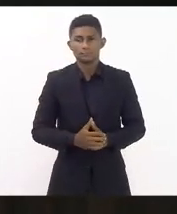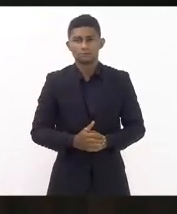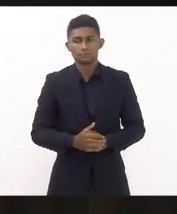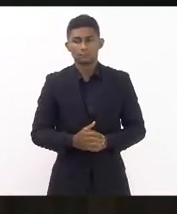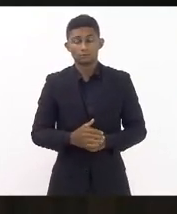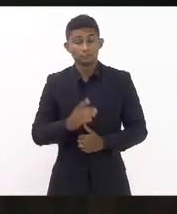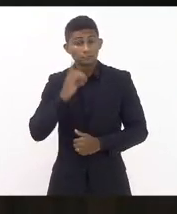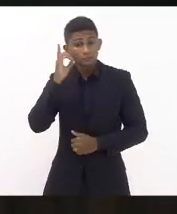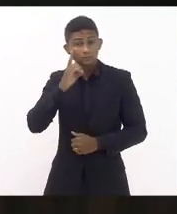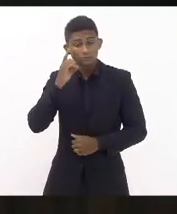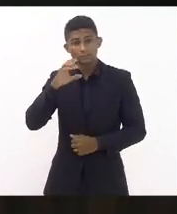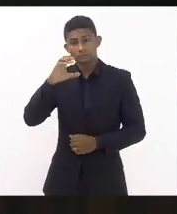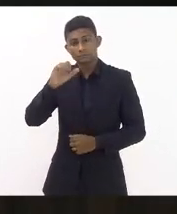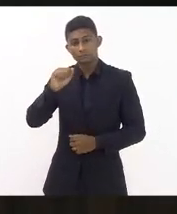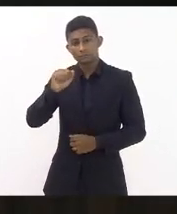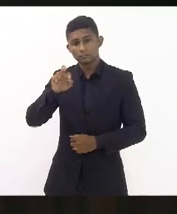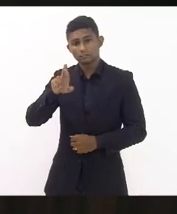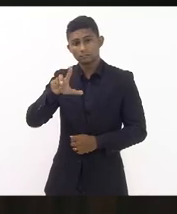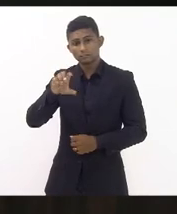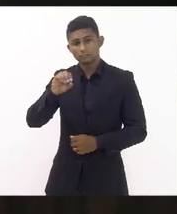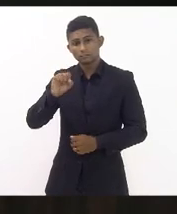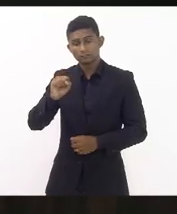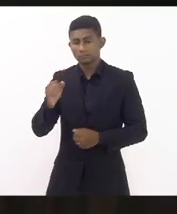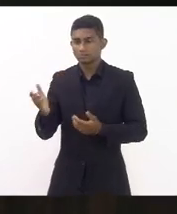Deputado Carlos Mink.